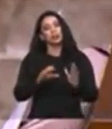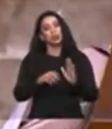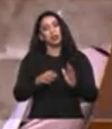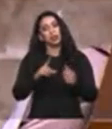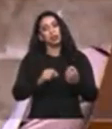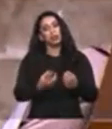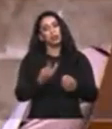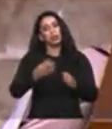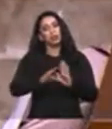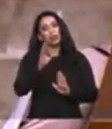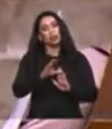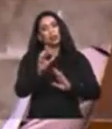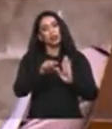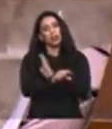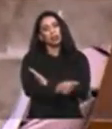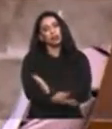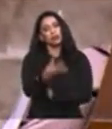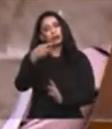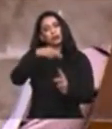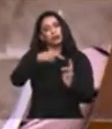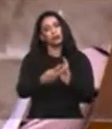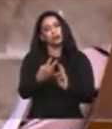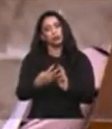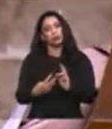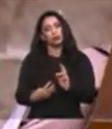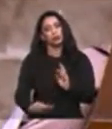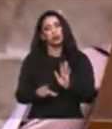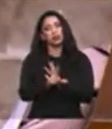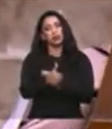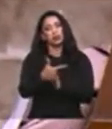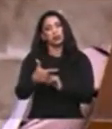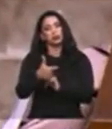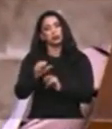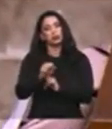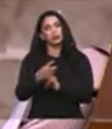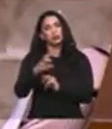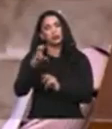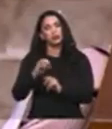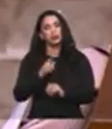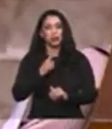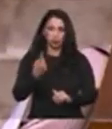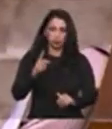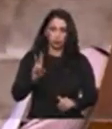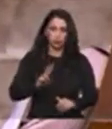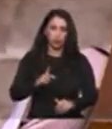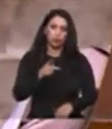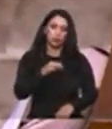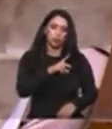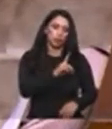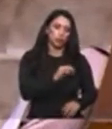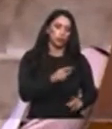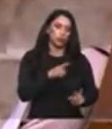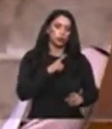parágrafo 4º, incisos 2 e 3 da Lei 12.850. Uma vez. Pedro Paulo